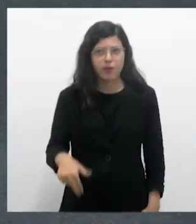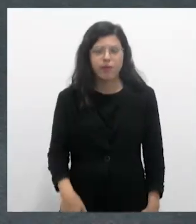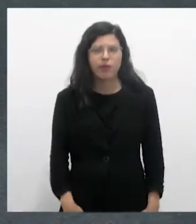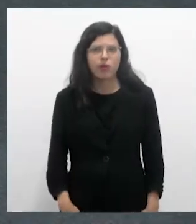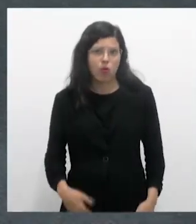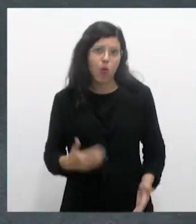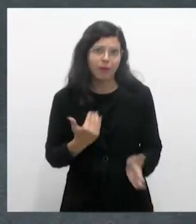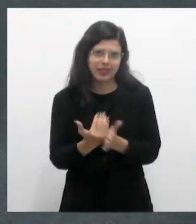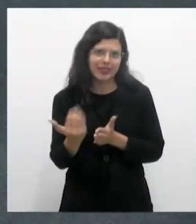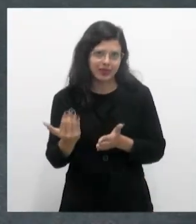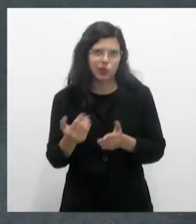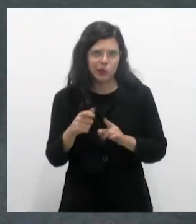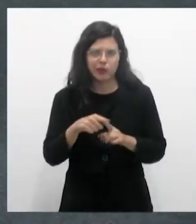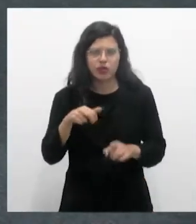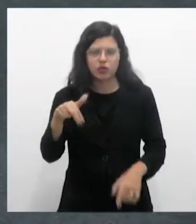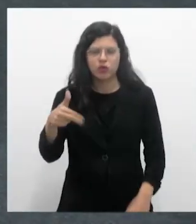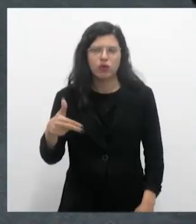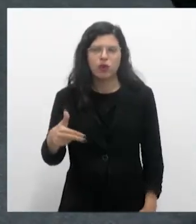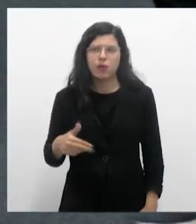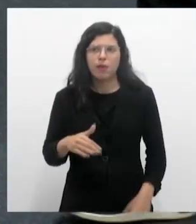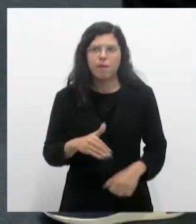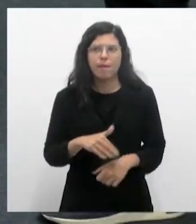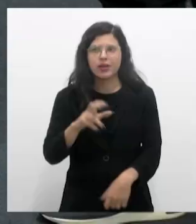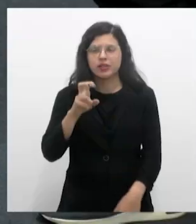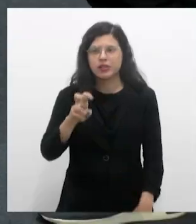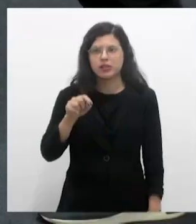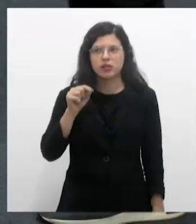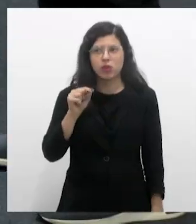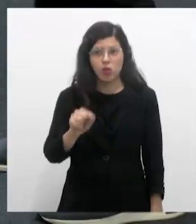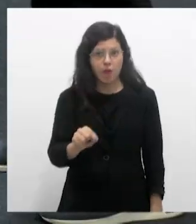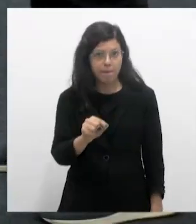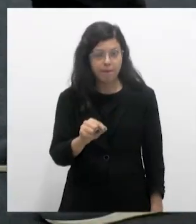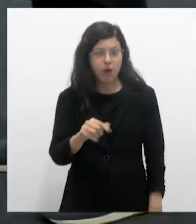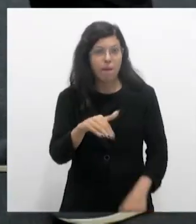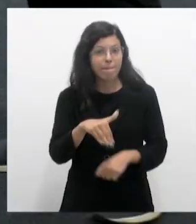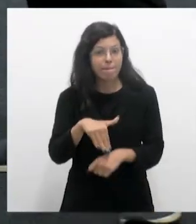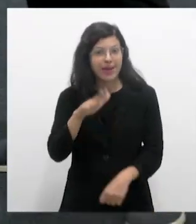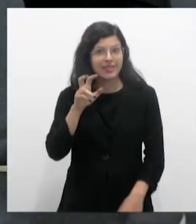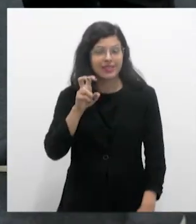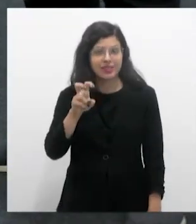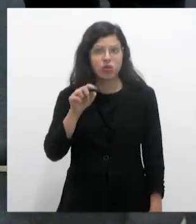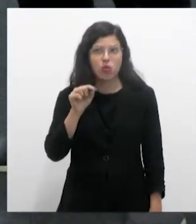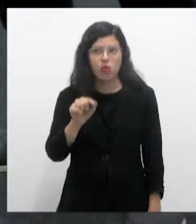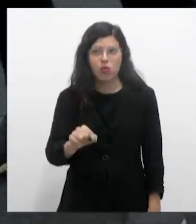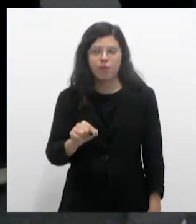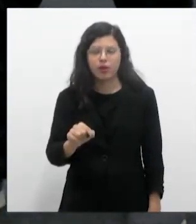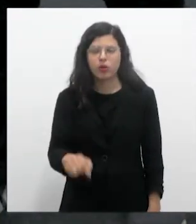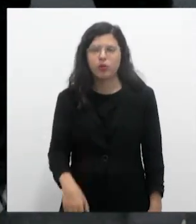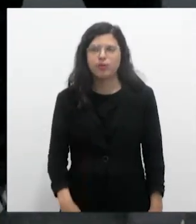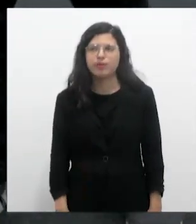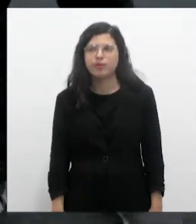em novembro, né, de mais de 5 mil, isso mesmo, um aumento de mais de